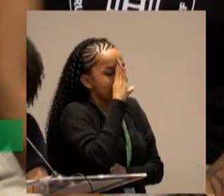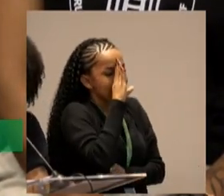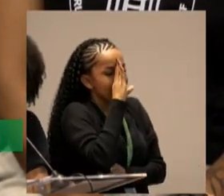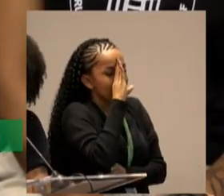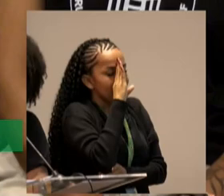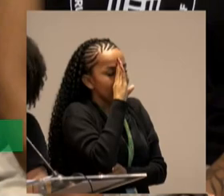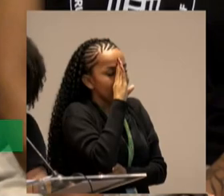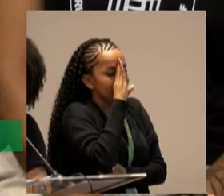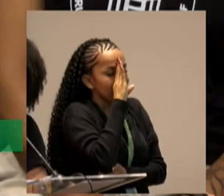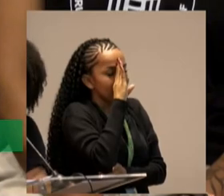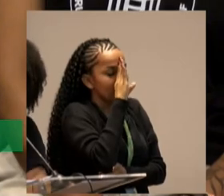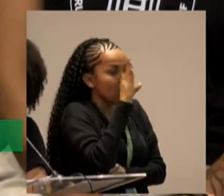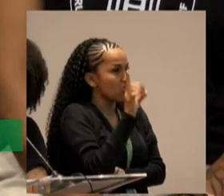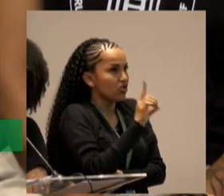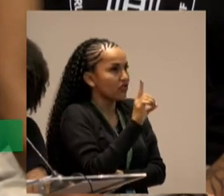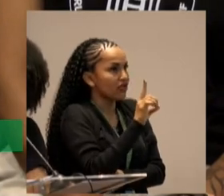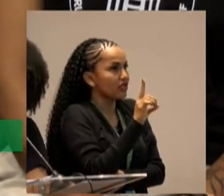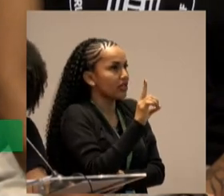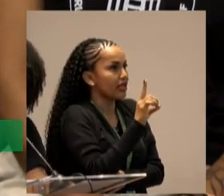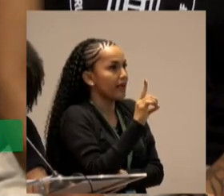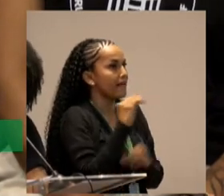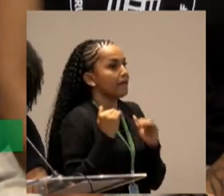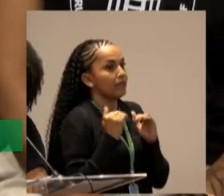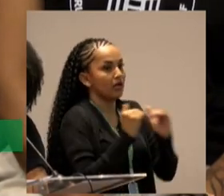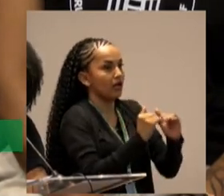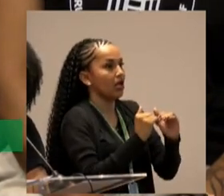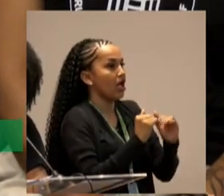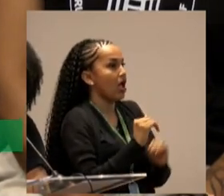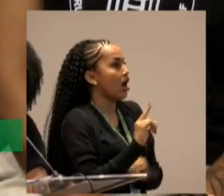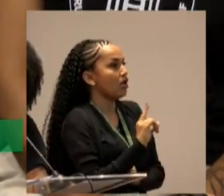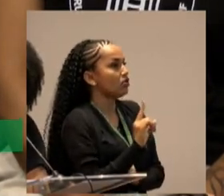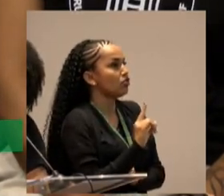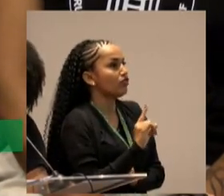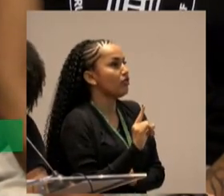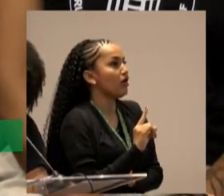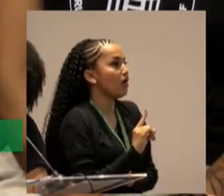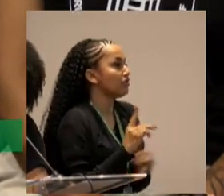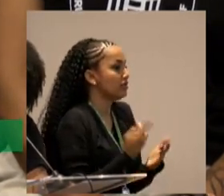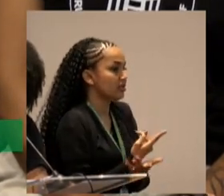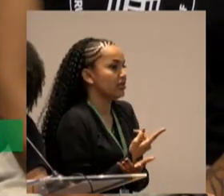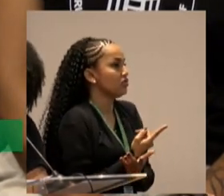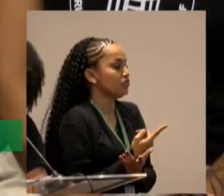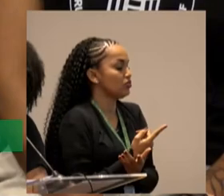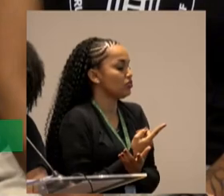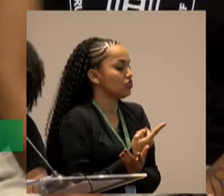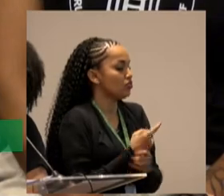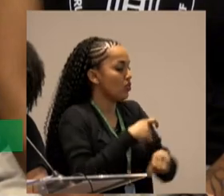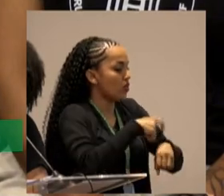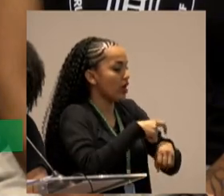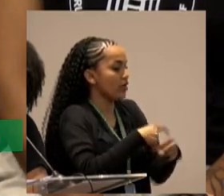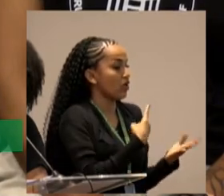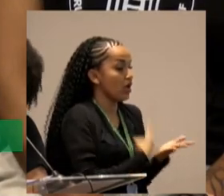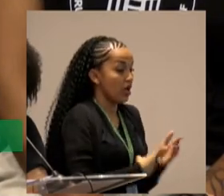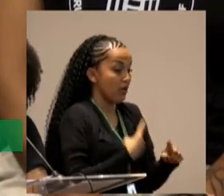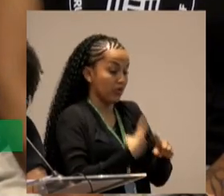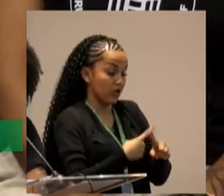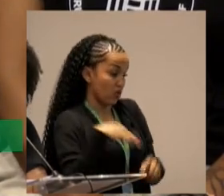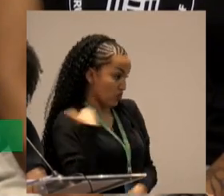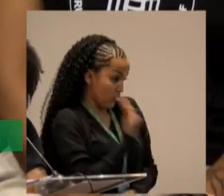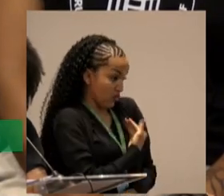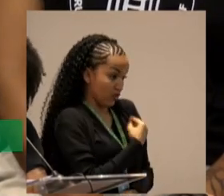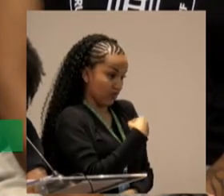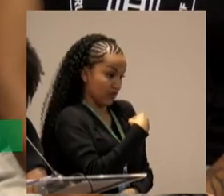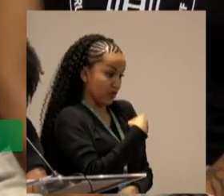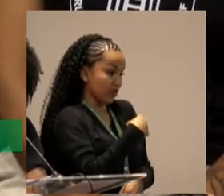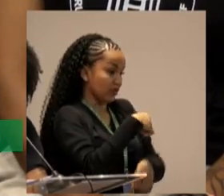ser muito regular e as coisas não vão acontecer todas a seu tempo, porque o nosso tempo,